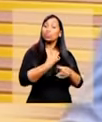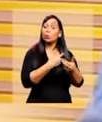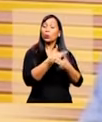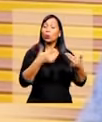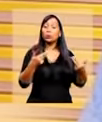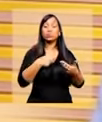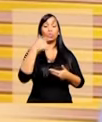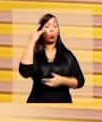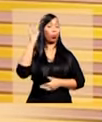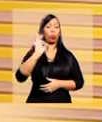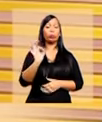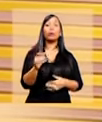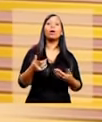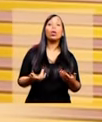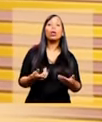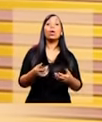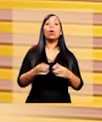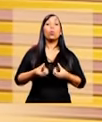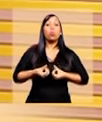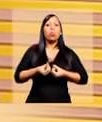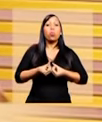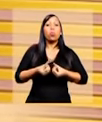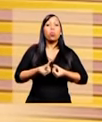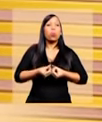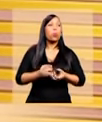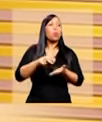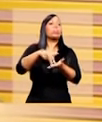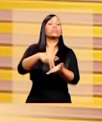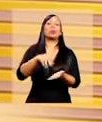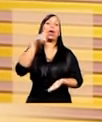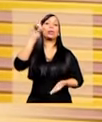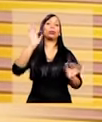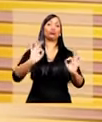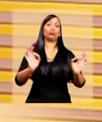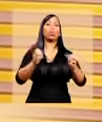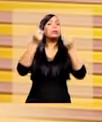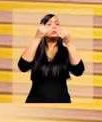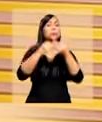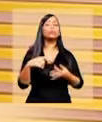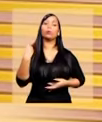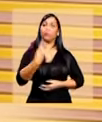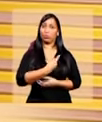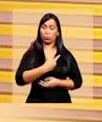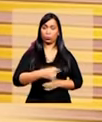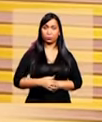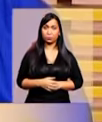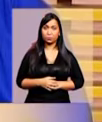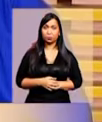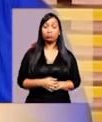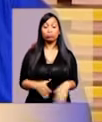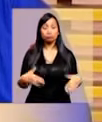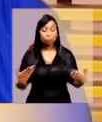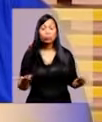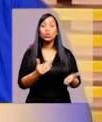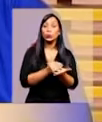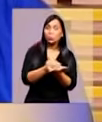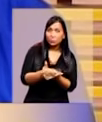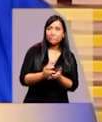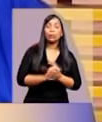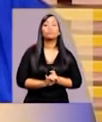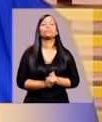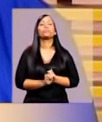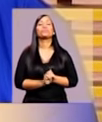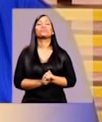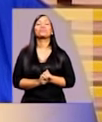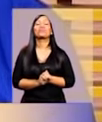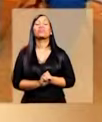uma coisa interessante que eu não sabia, mas a questão de Buda não ser apresentado como um deus. Explica pra gente essa questão. Eu vou começar